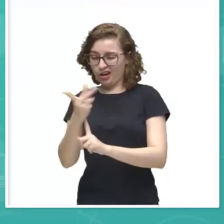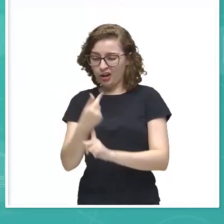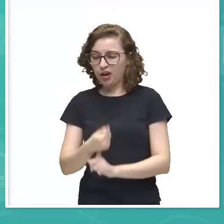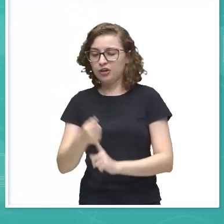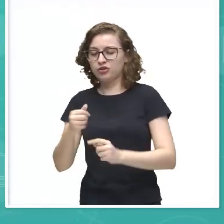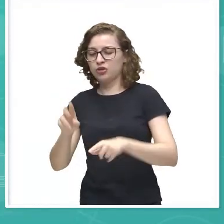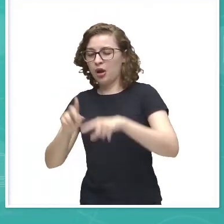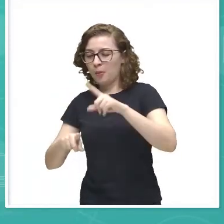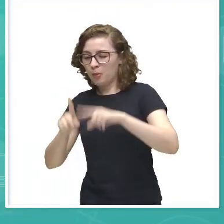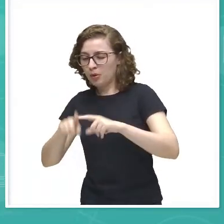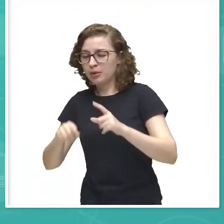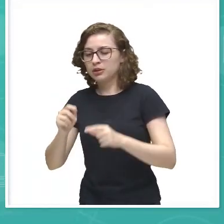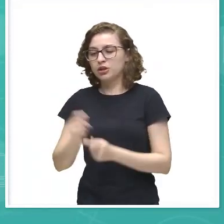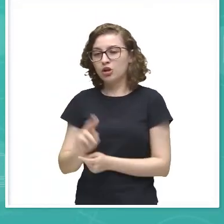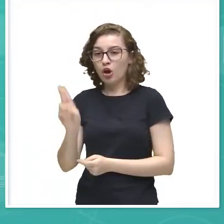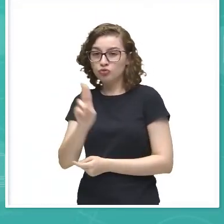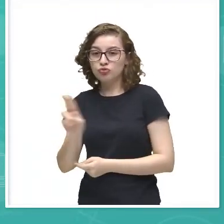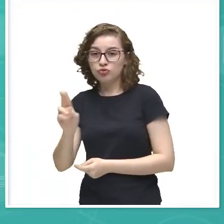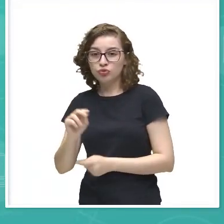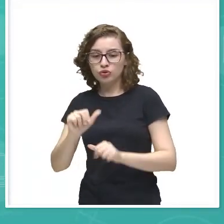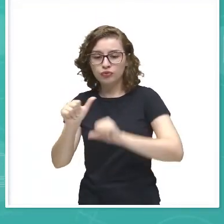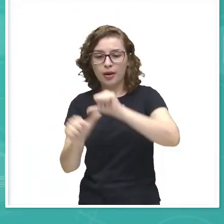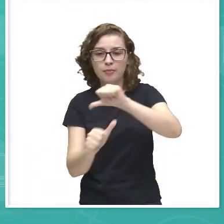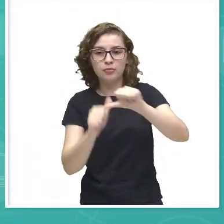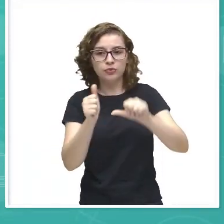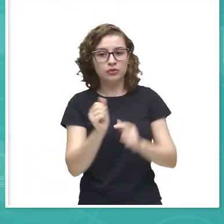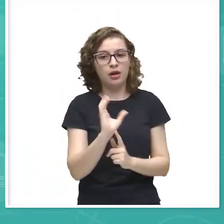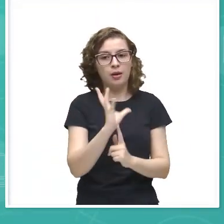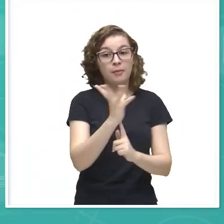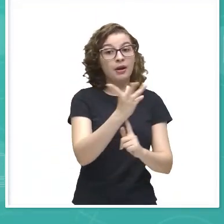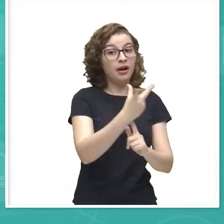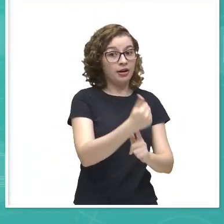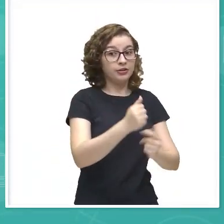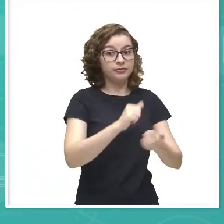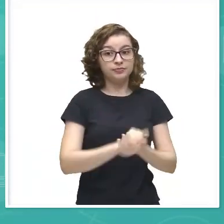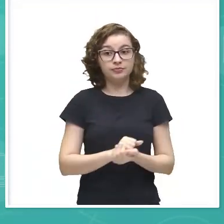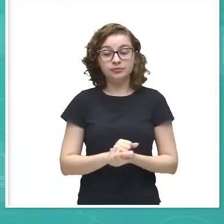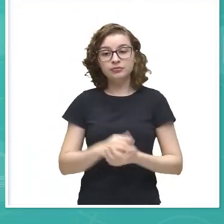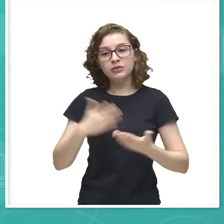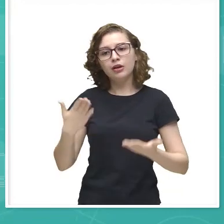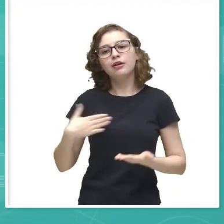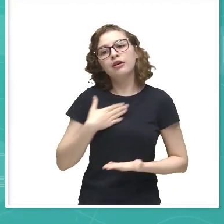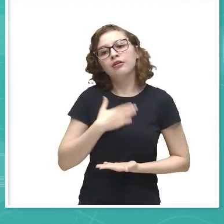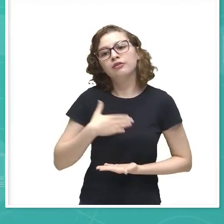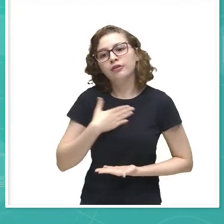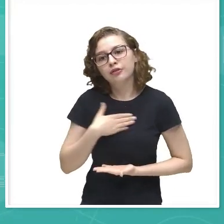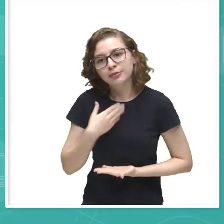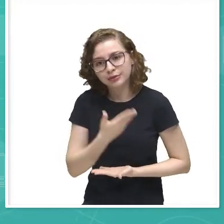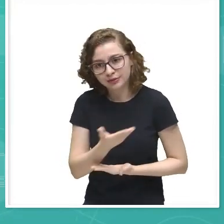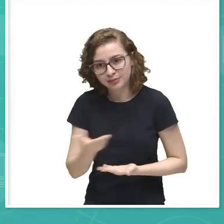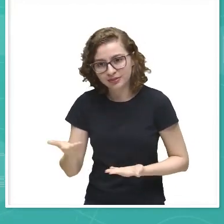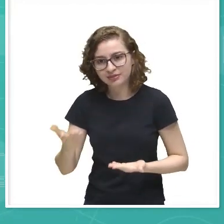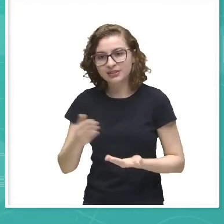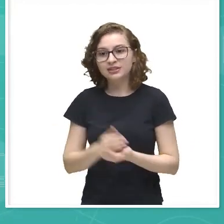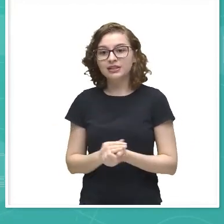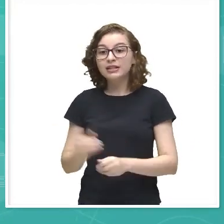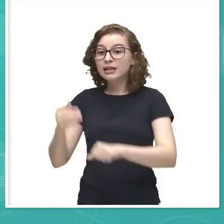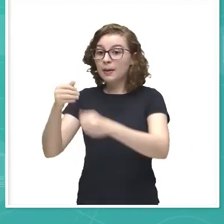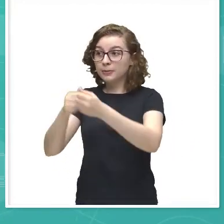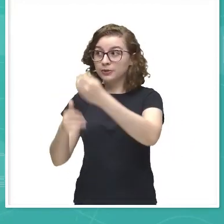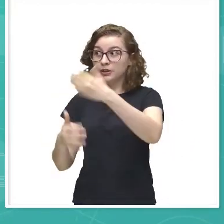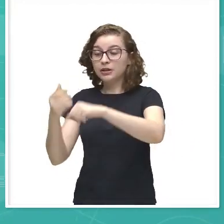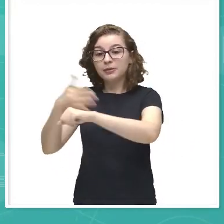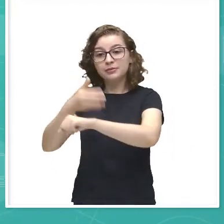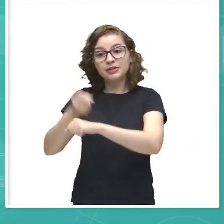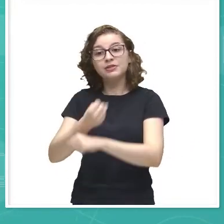artísticas. Então, gostei muito da participação de vocês. Espero que na próxima aula vocês participem ainda mais. E se Deus quiser, a gente